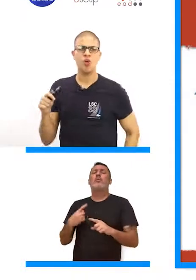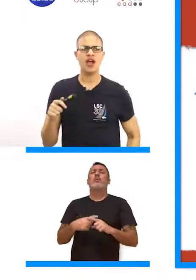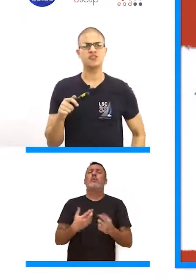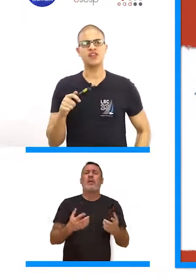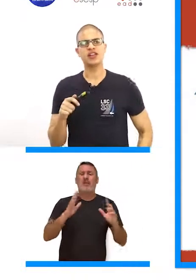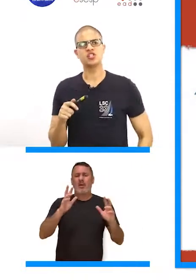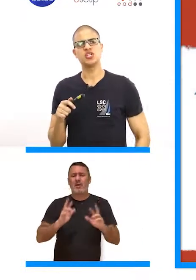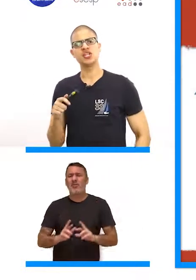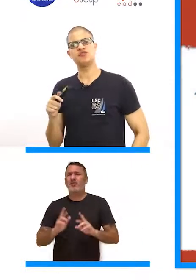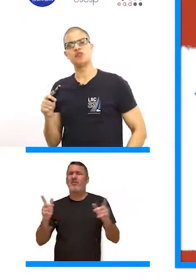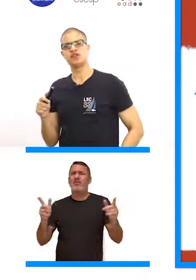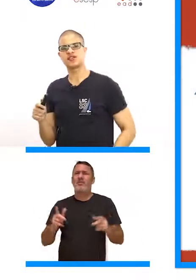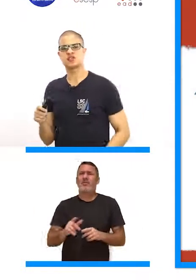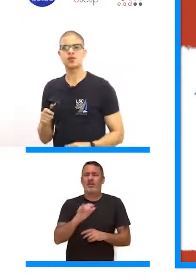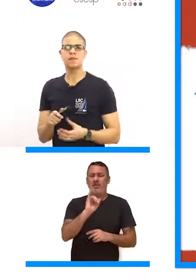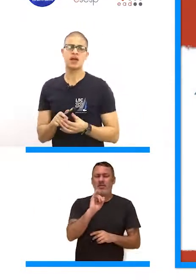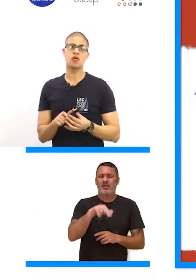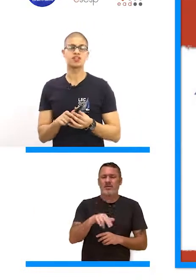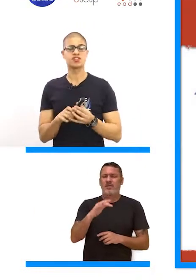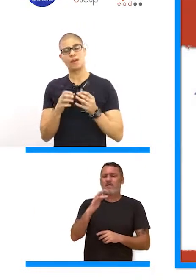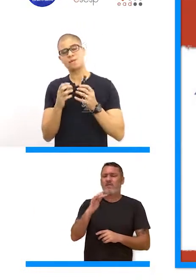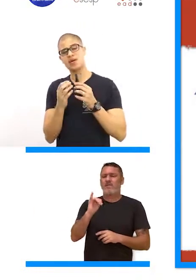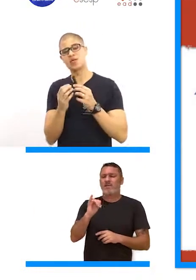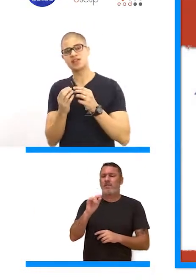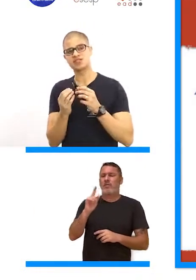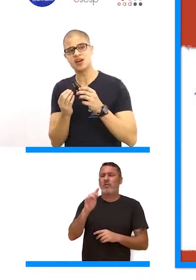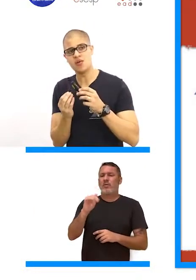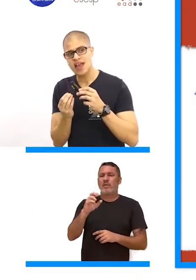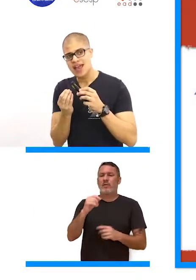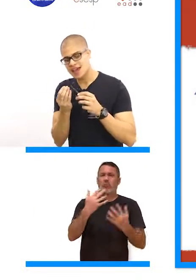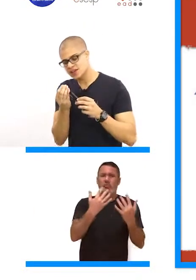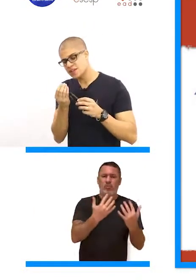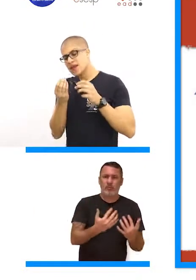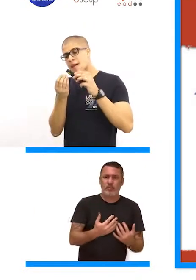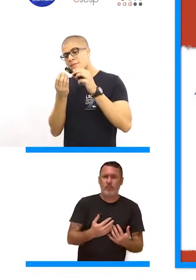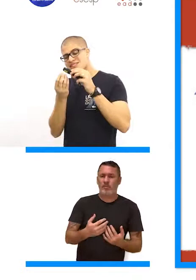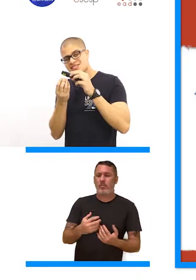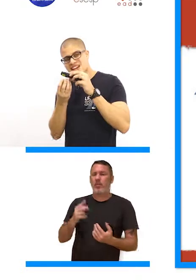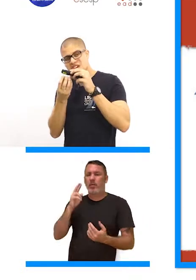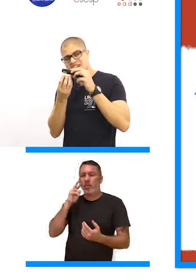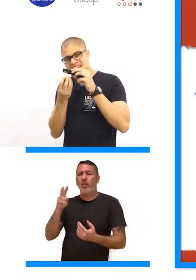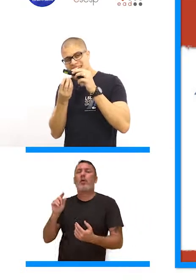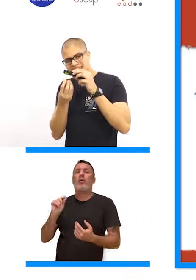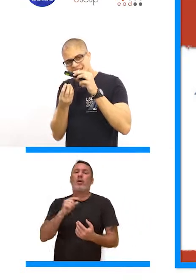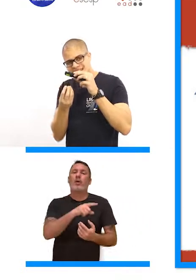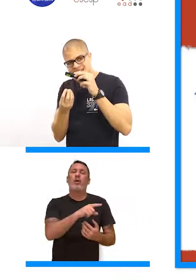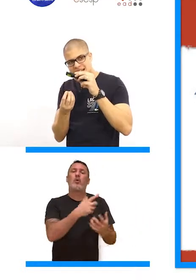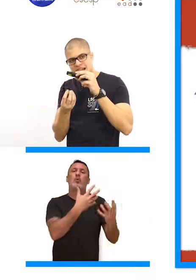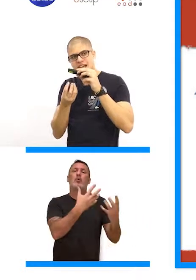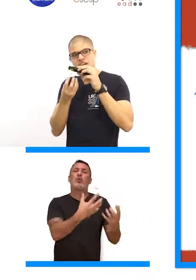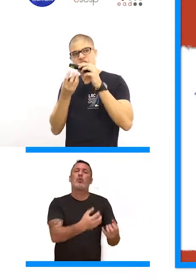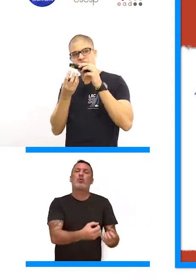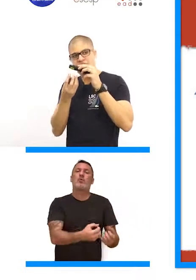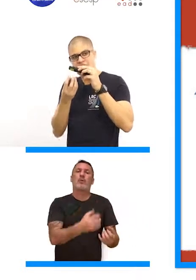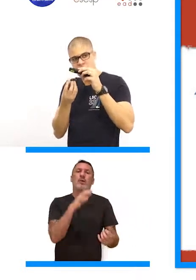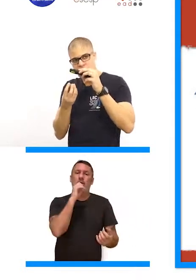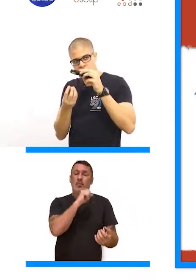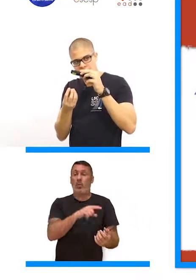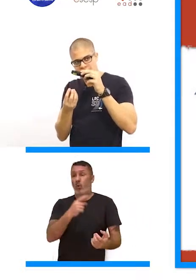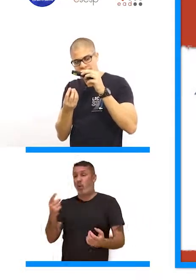Professor, qual é a diferença de infiltração e percolação? A percolação é essa passagem lenta